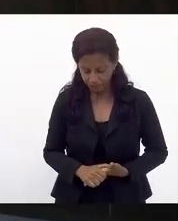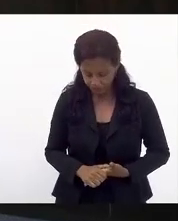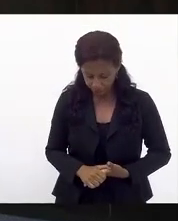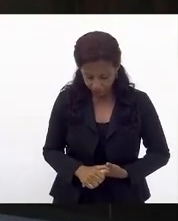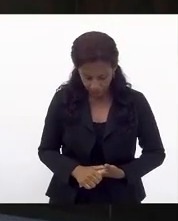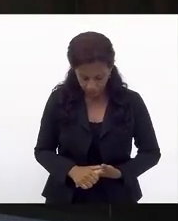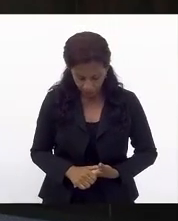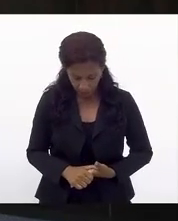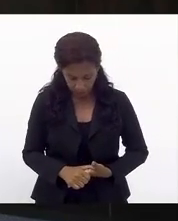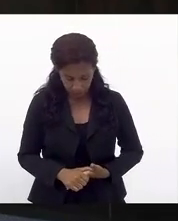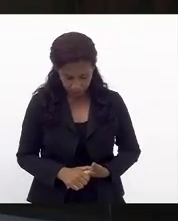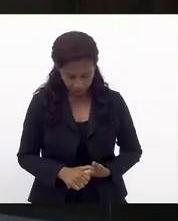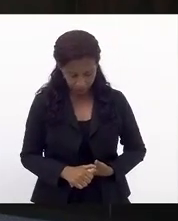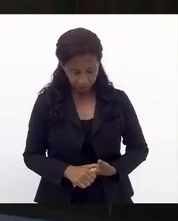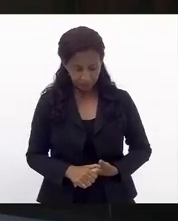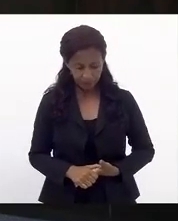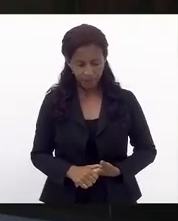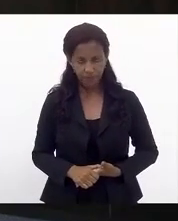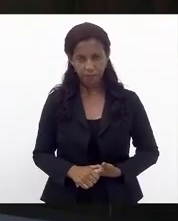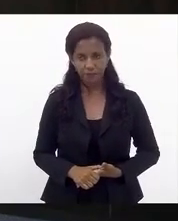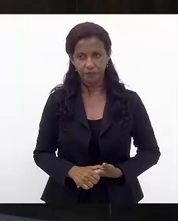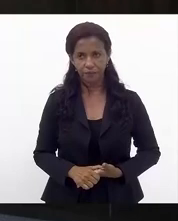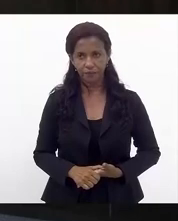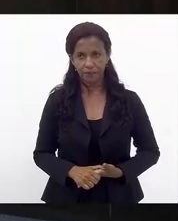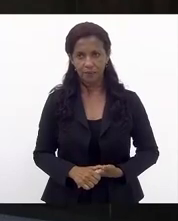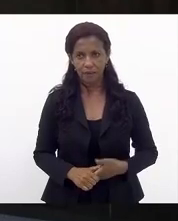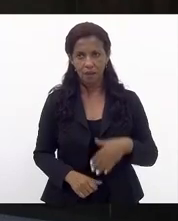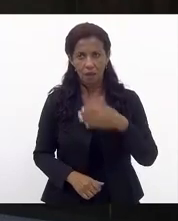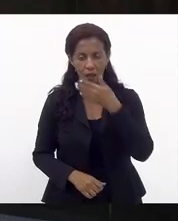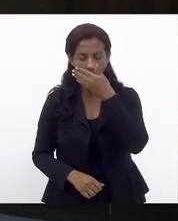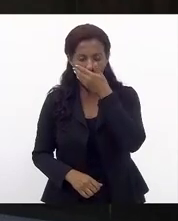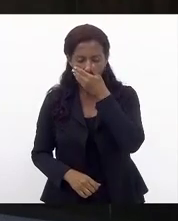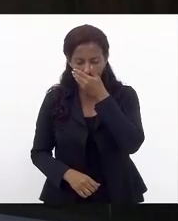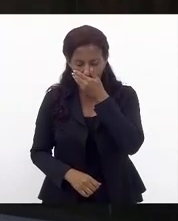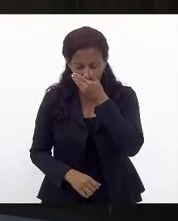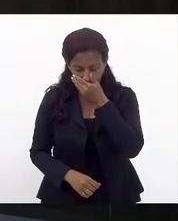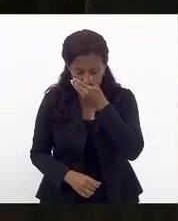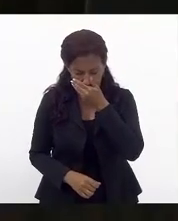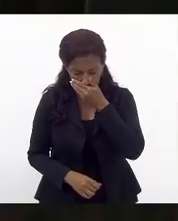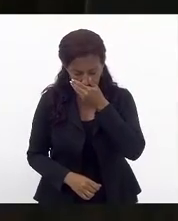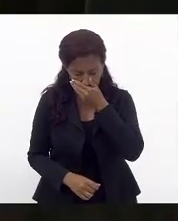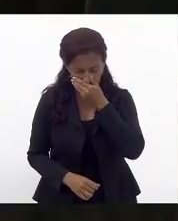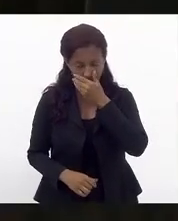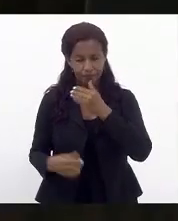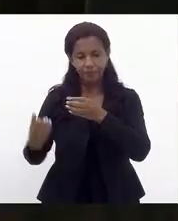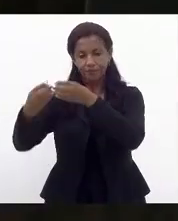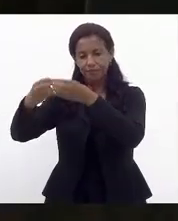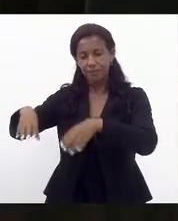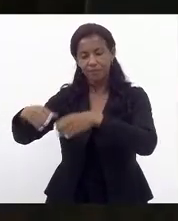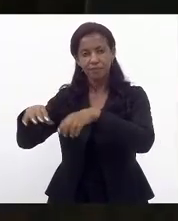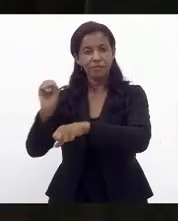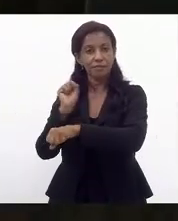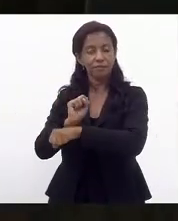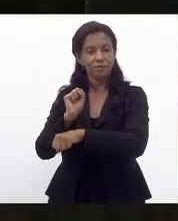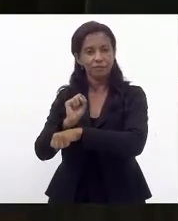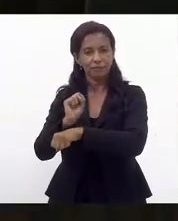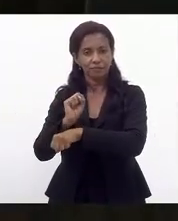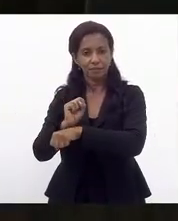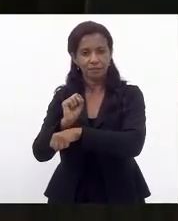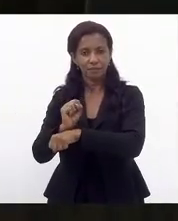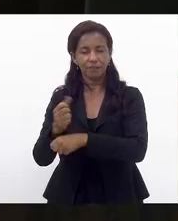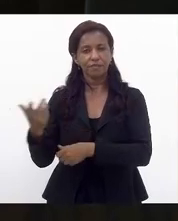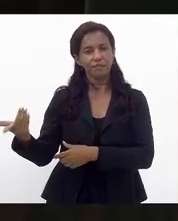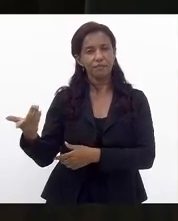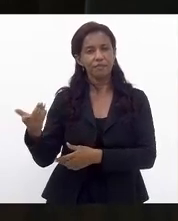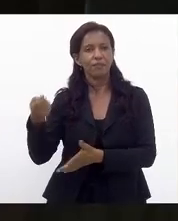bem então para deixar claro aqueles que defendem a pauta dos concursos que eles tão aguardando para concurso público